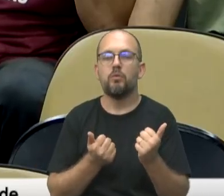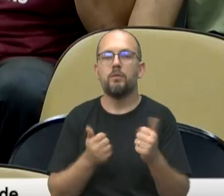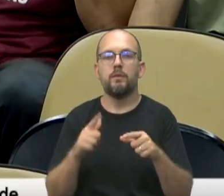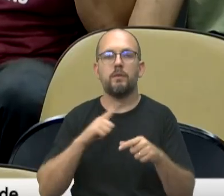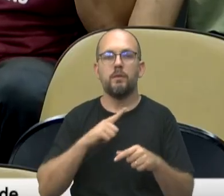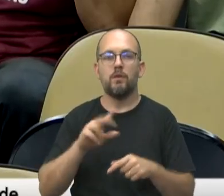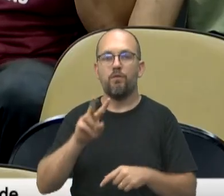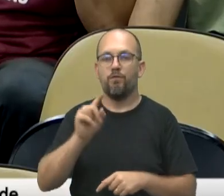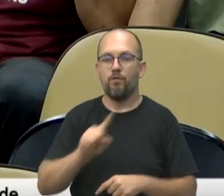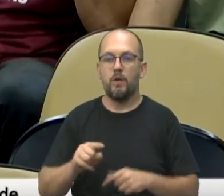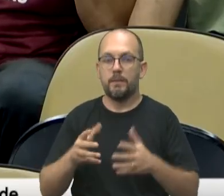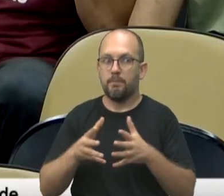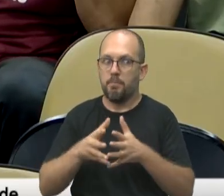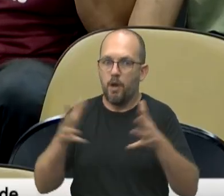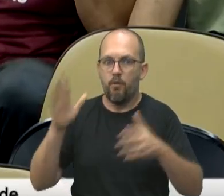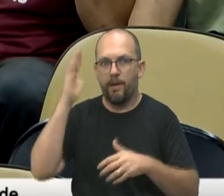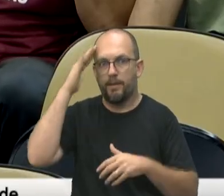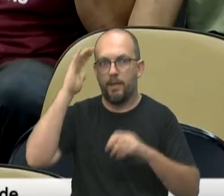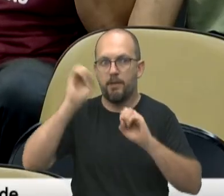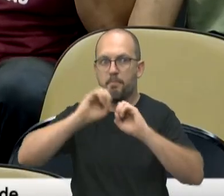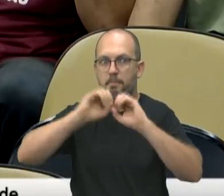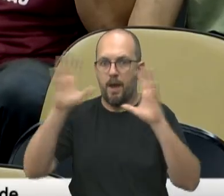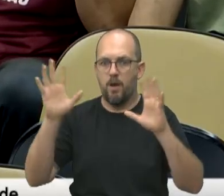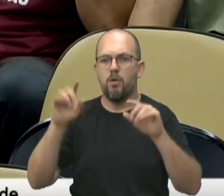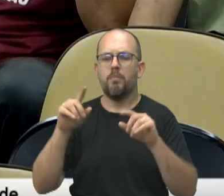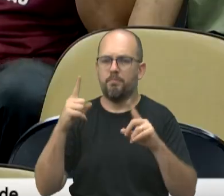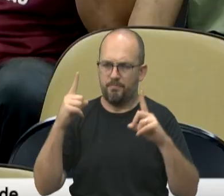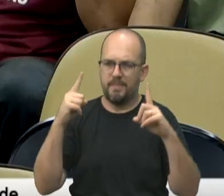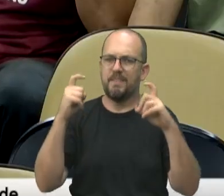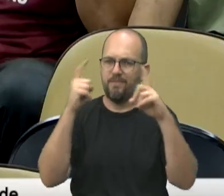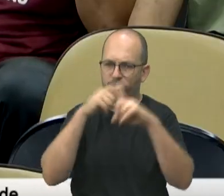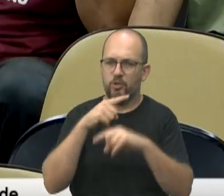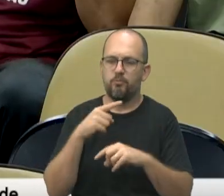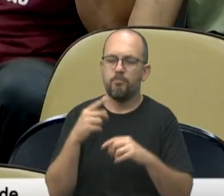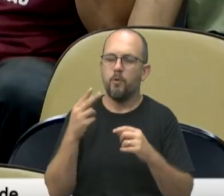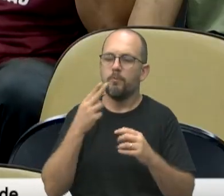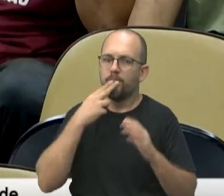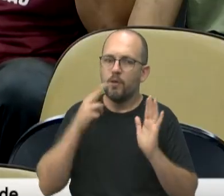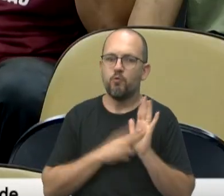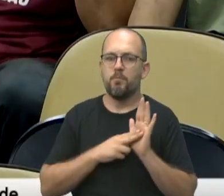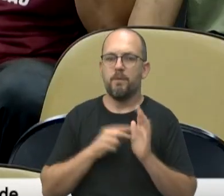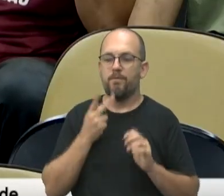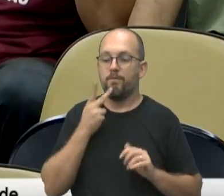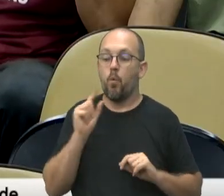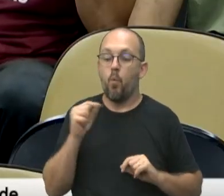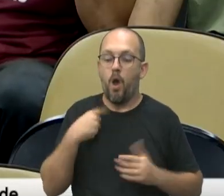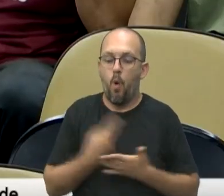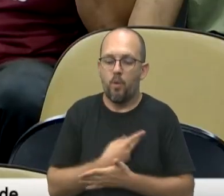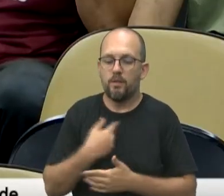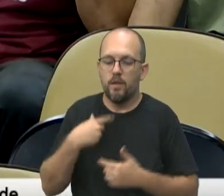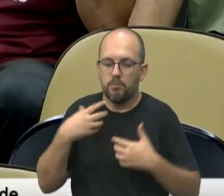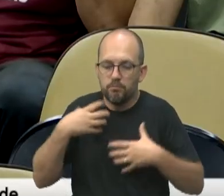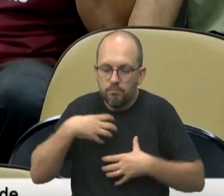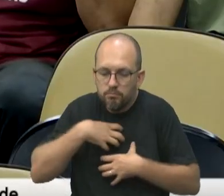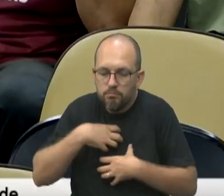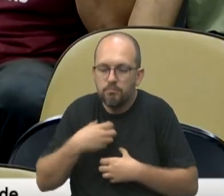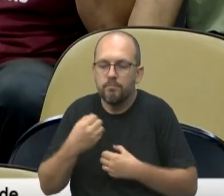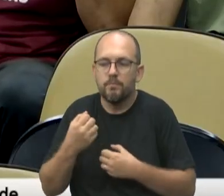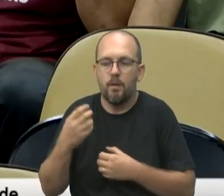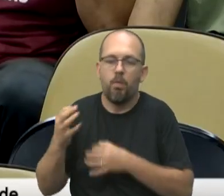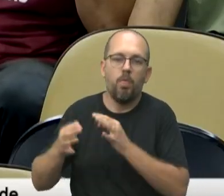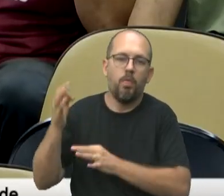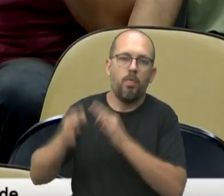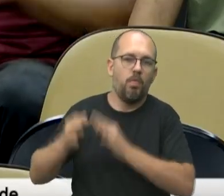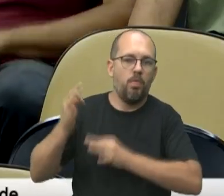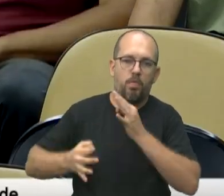um entendimento maior, ainda é muito difícil para a gente se assumir, para a gente falar o que está acontecendo, sem ser julgado, sem